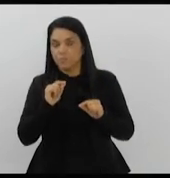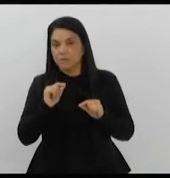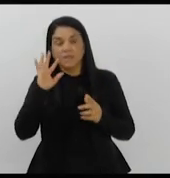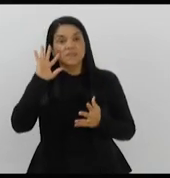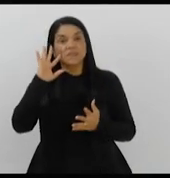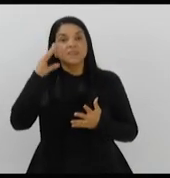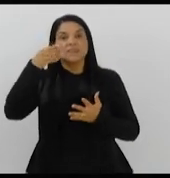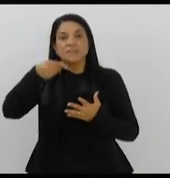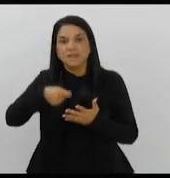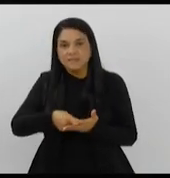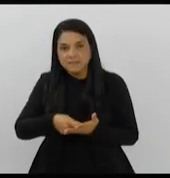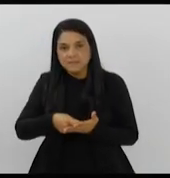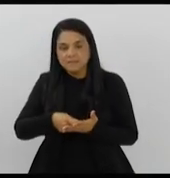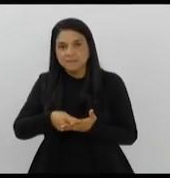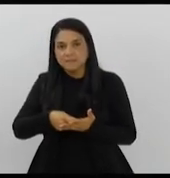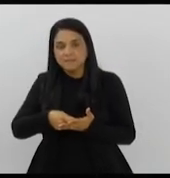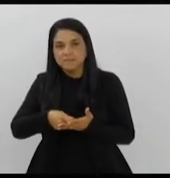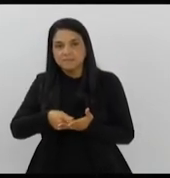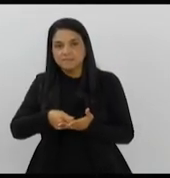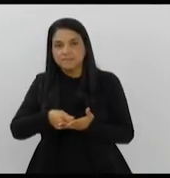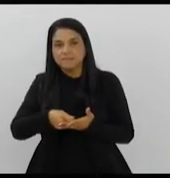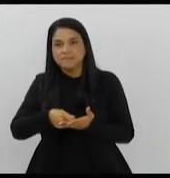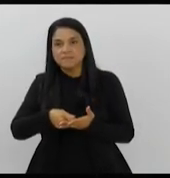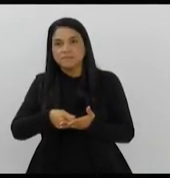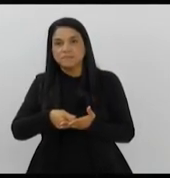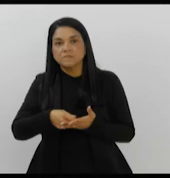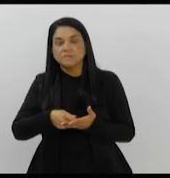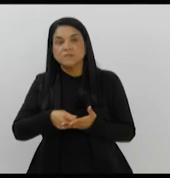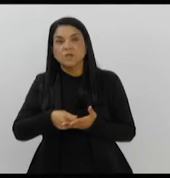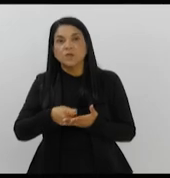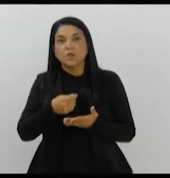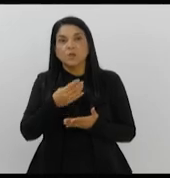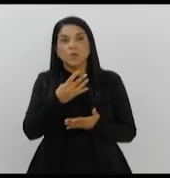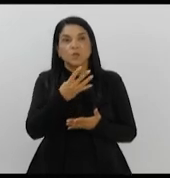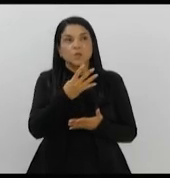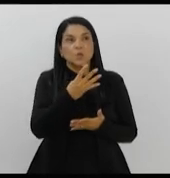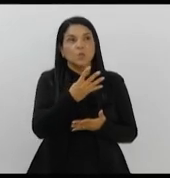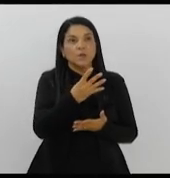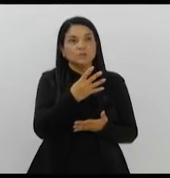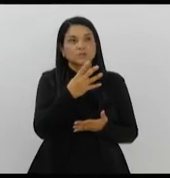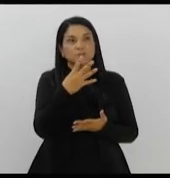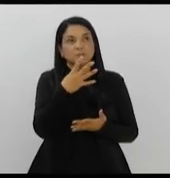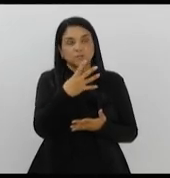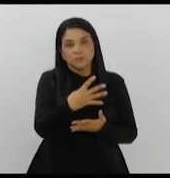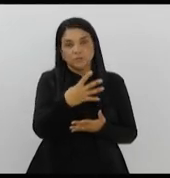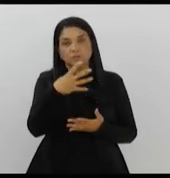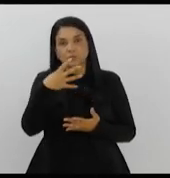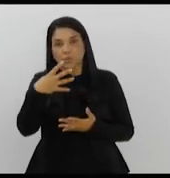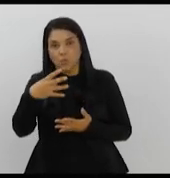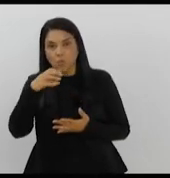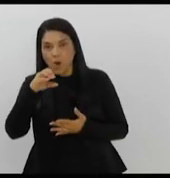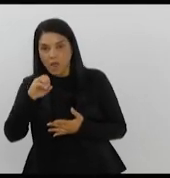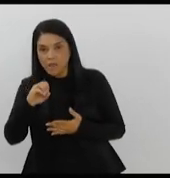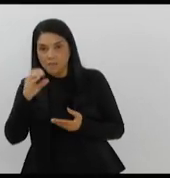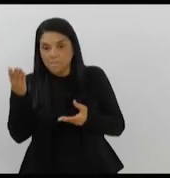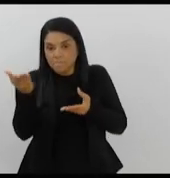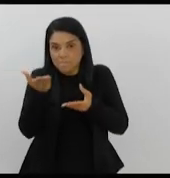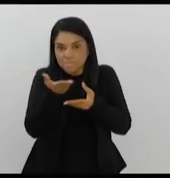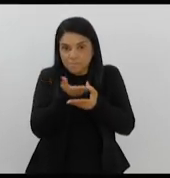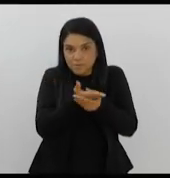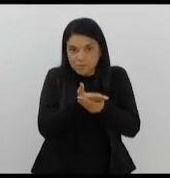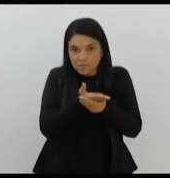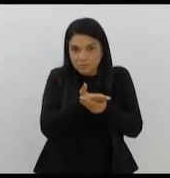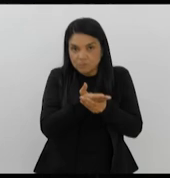decidir, tem praticamente 440 processos. Uns 40